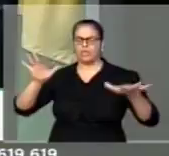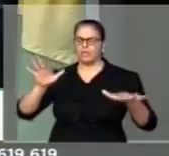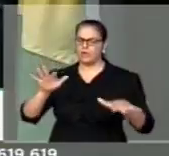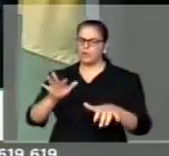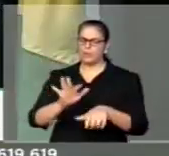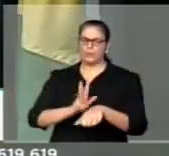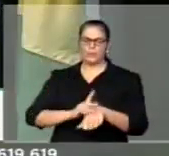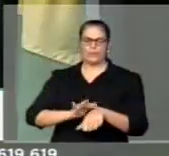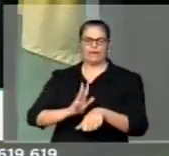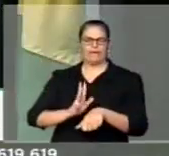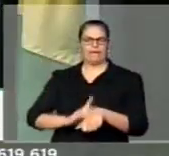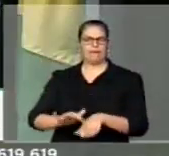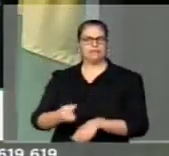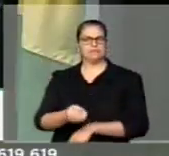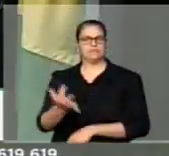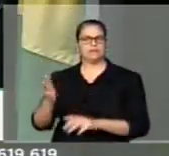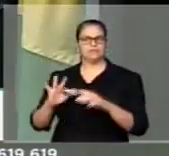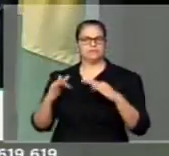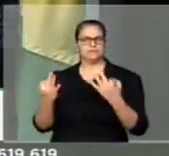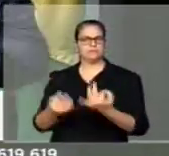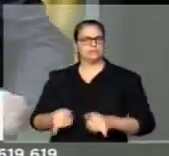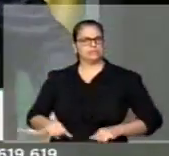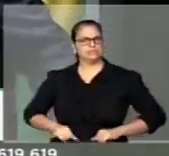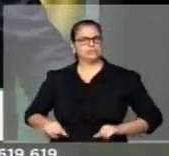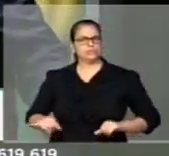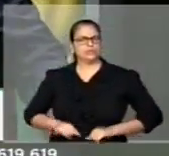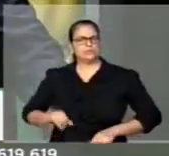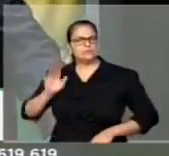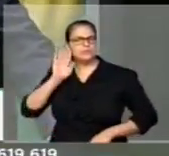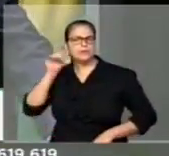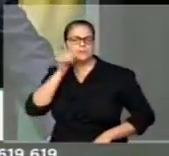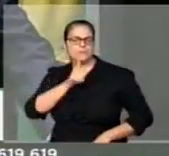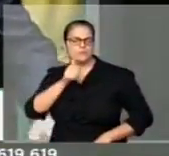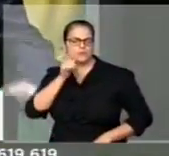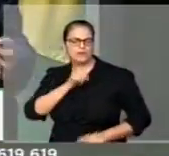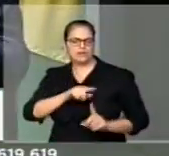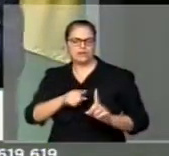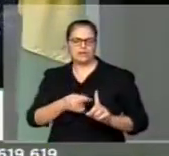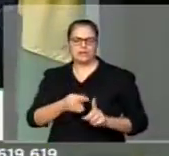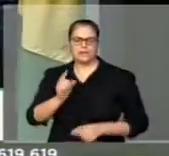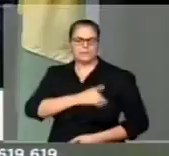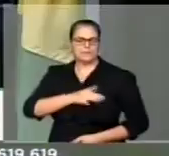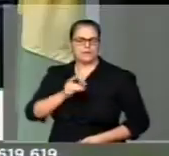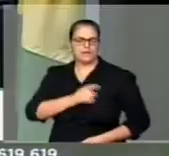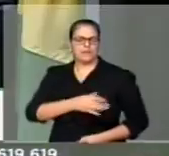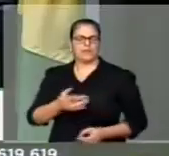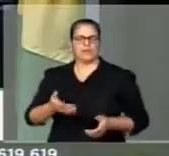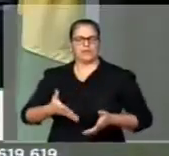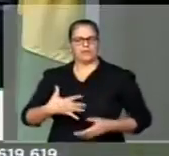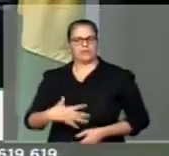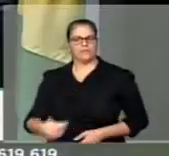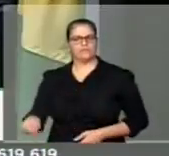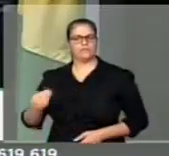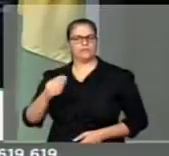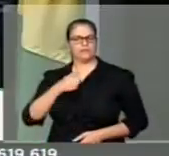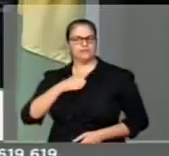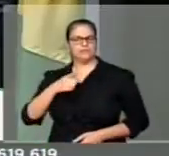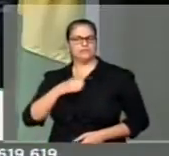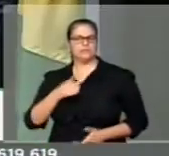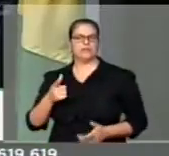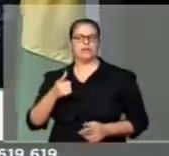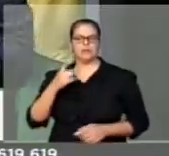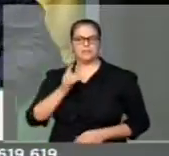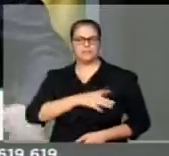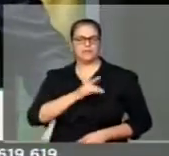famílias brasileiras, causando transtorno, inclusive, principalmente às mulheres brasileiras, que hoje têm medo, inclusive, de engravidar, que é